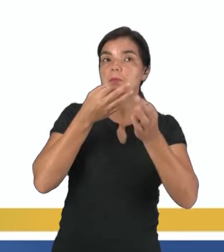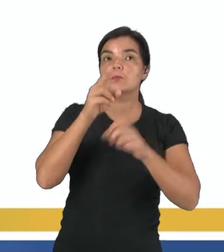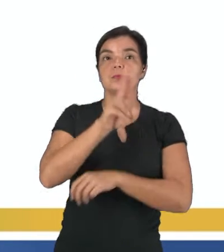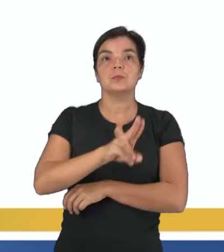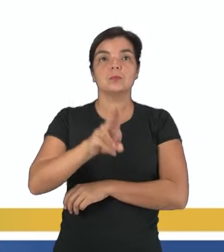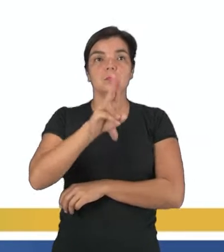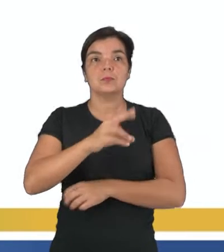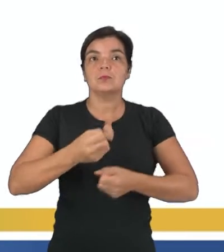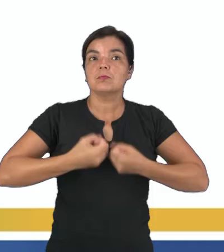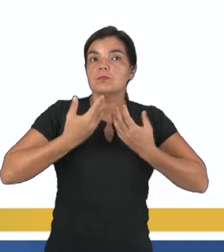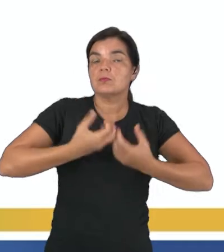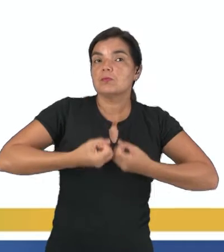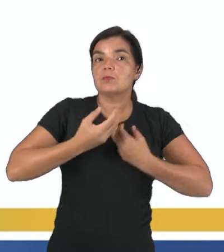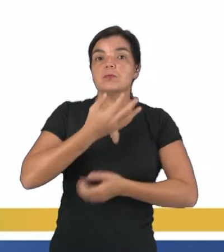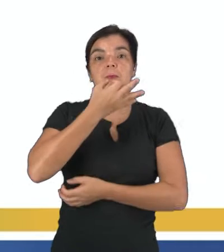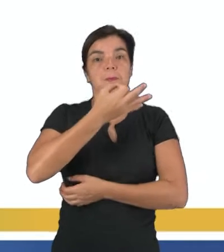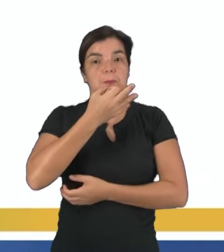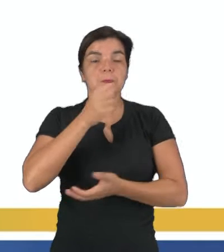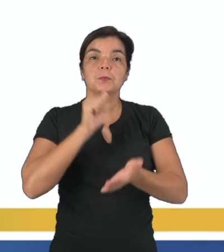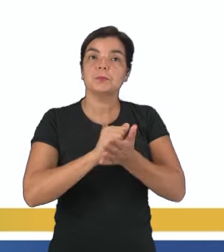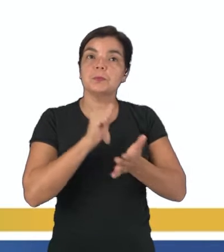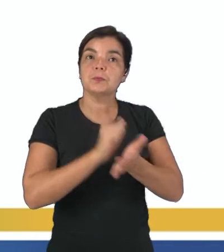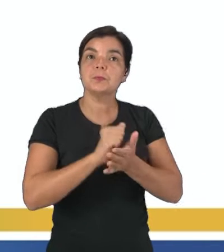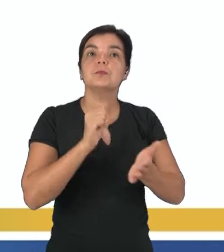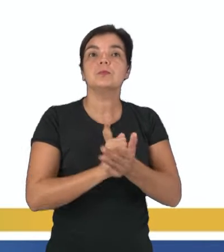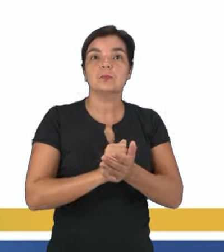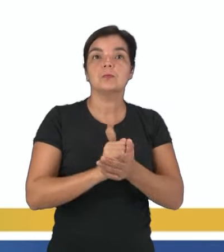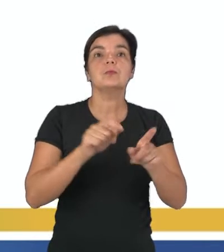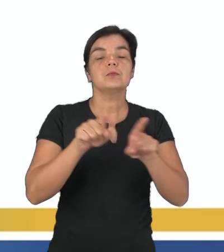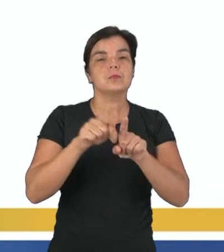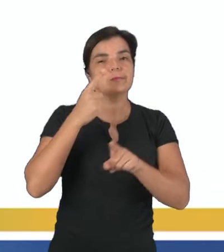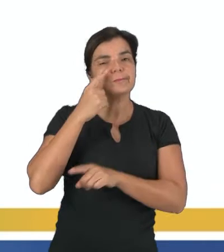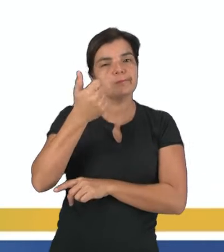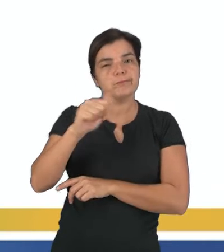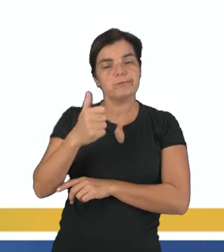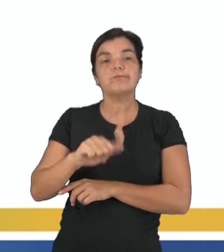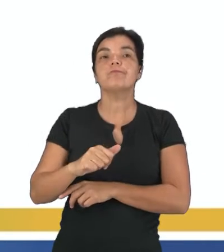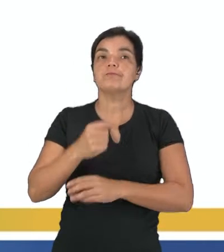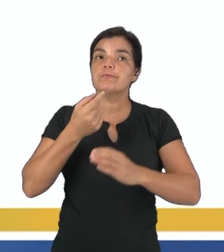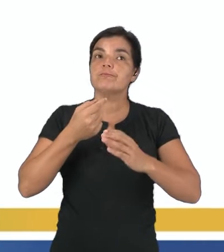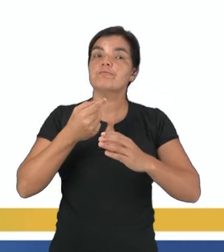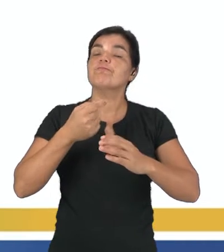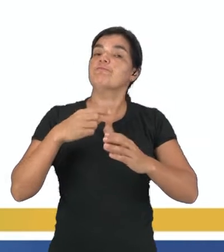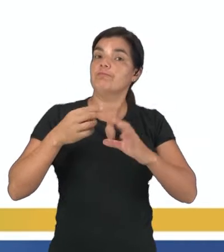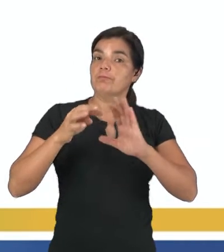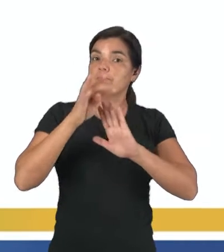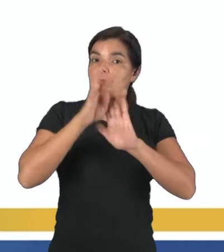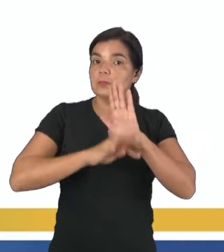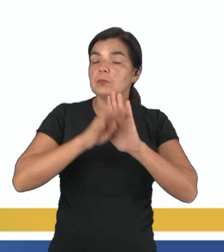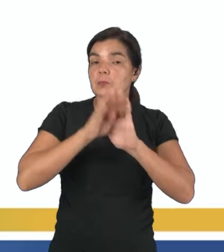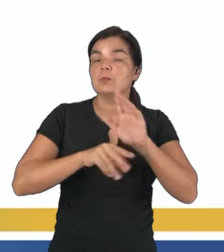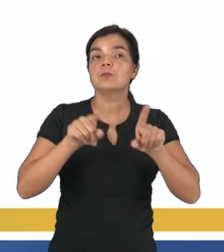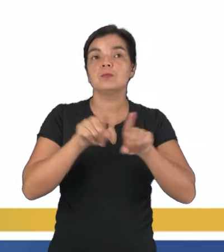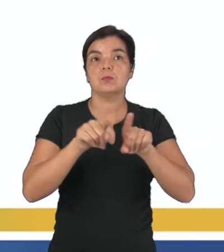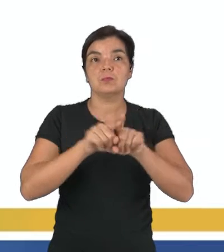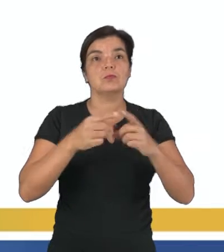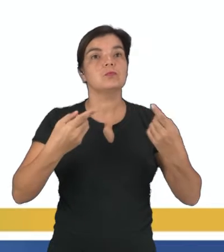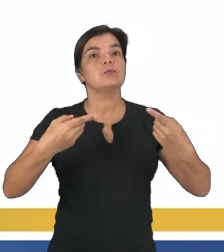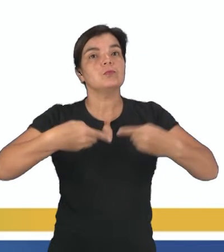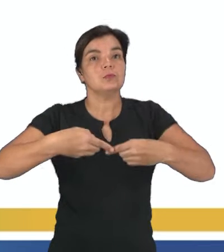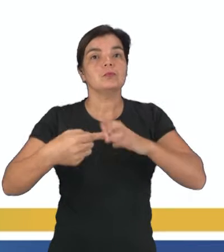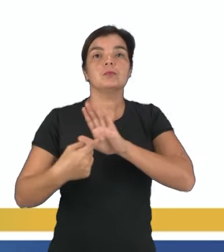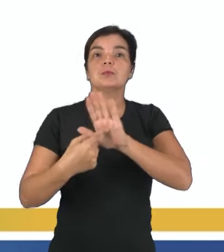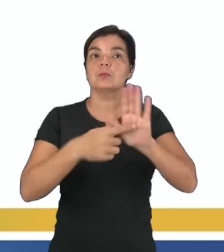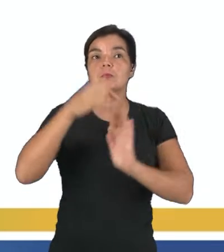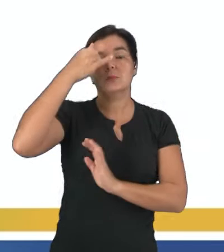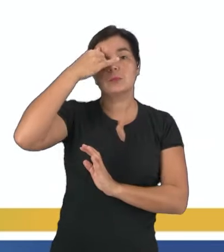utilizada para expressar o ponto de vista do escritor e conferir maior propriedade nos textos, a contra-argumentação